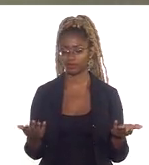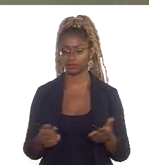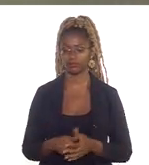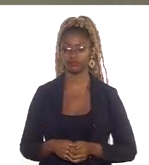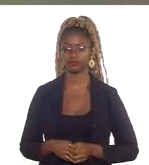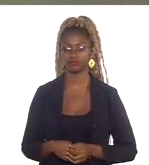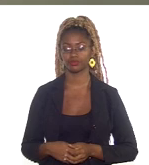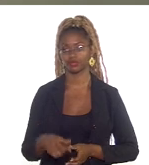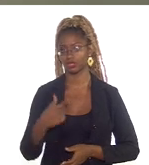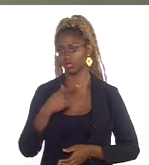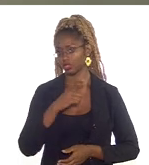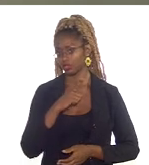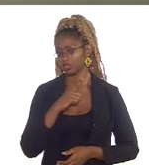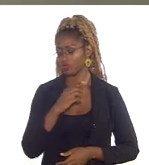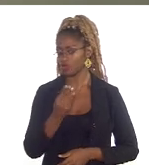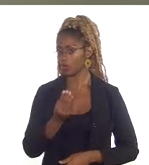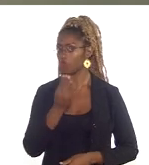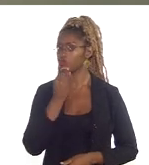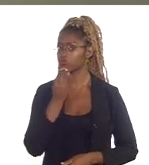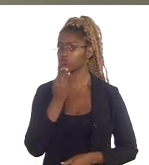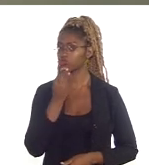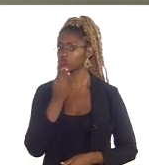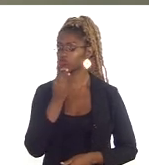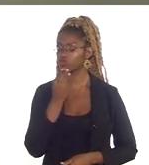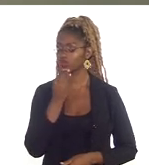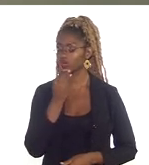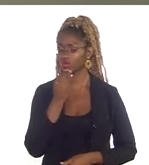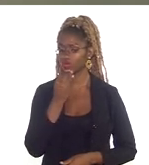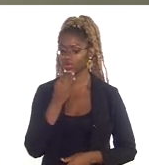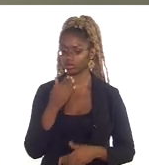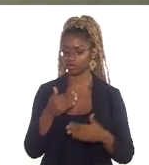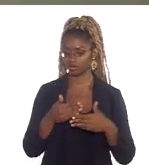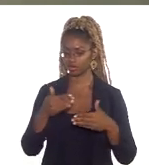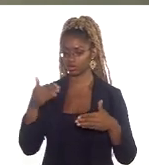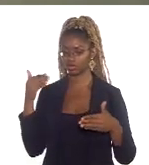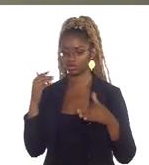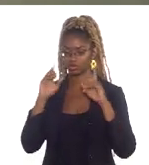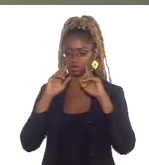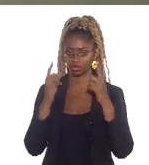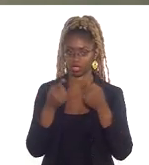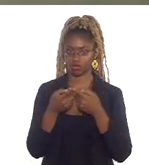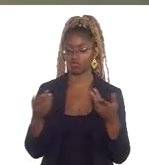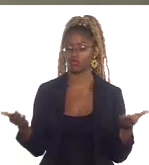Eu tive a oportunidade, antes dessa reunião,